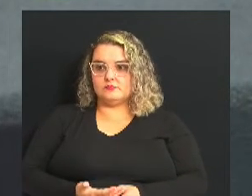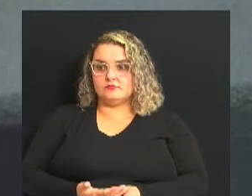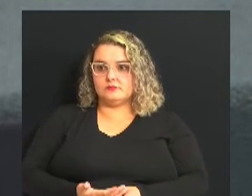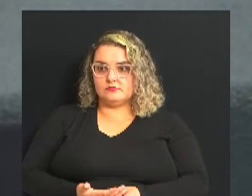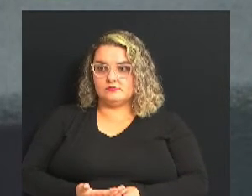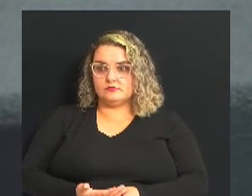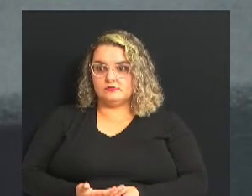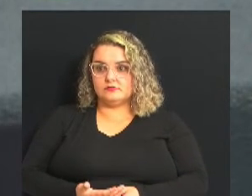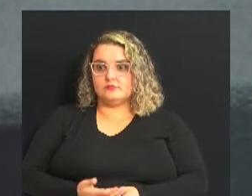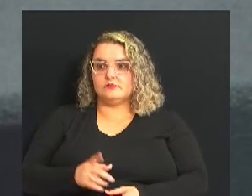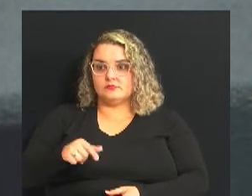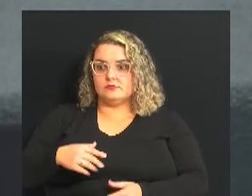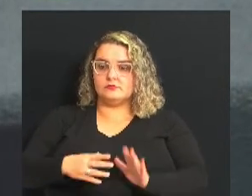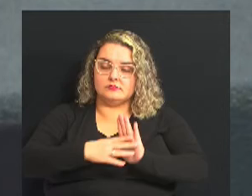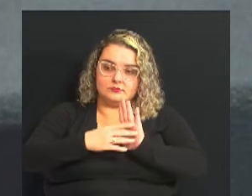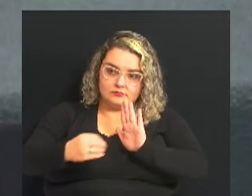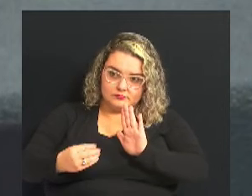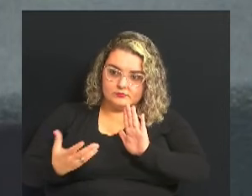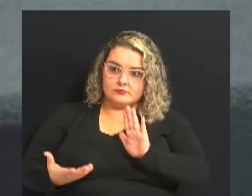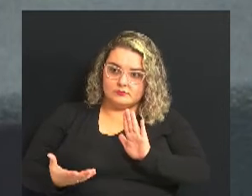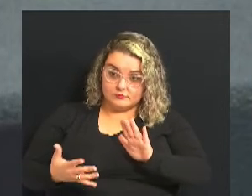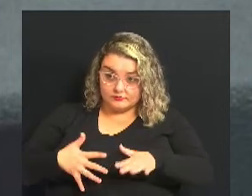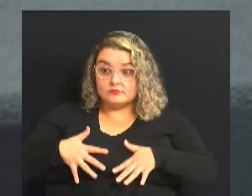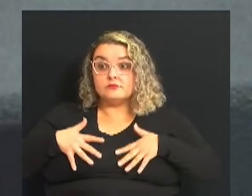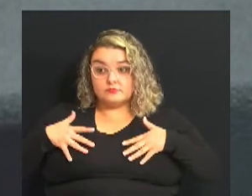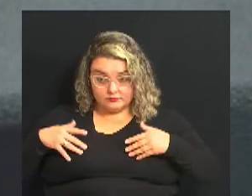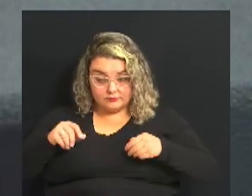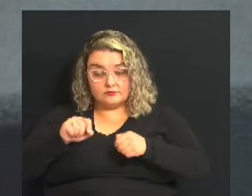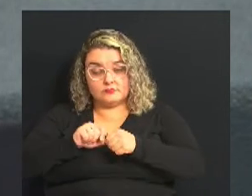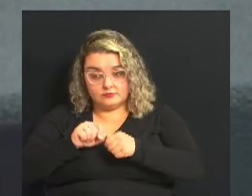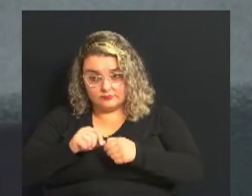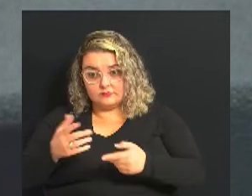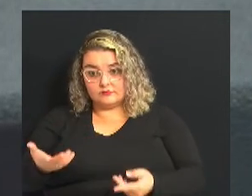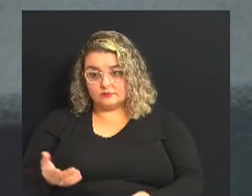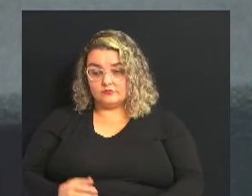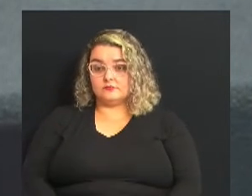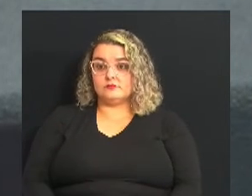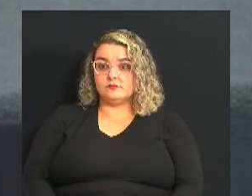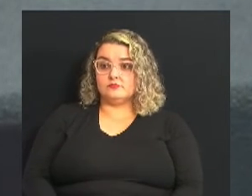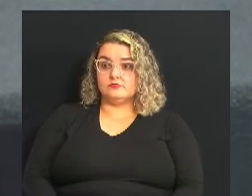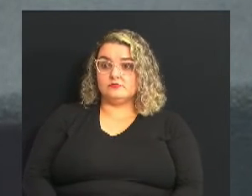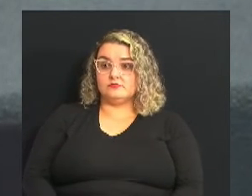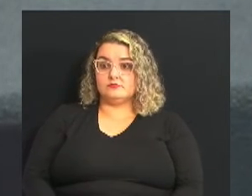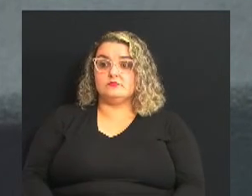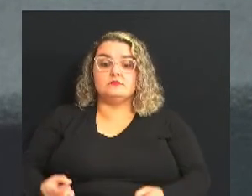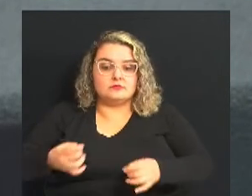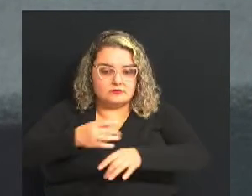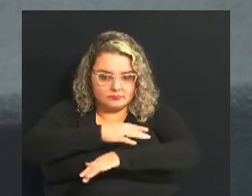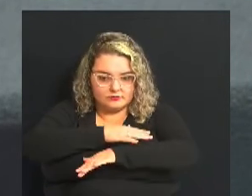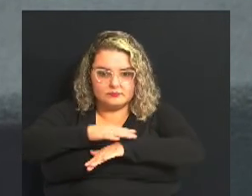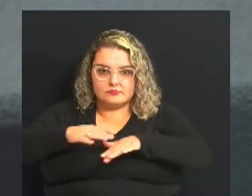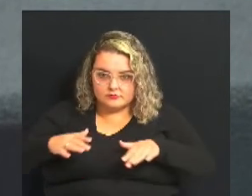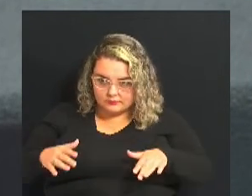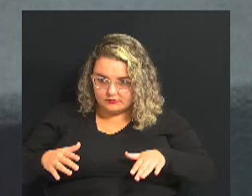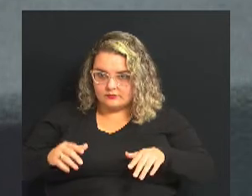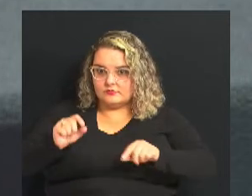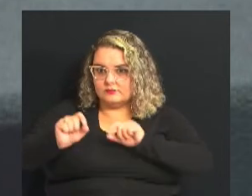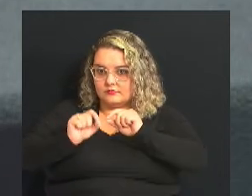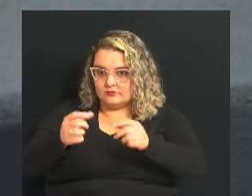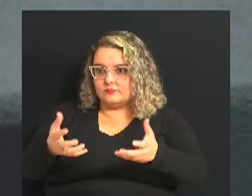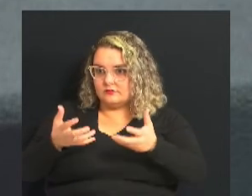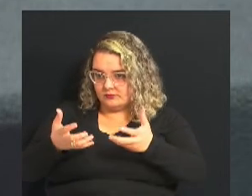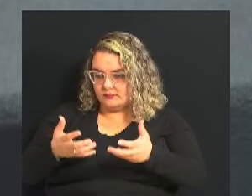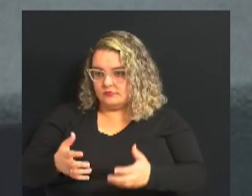E esse é um piloto que deu orgulho de fazer, né? Então ele está pronto. Quem quiser conhecer,